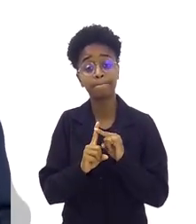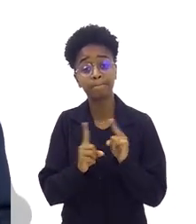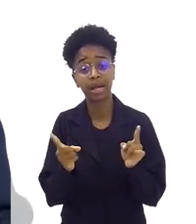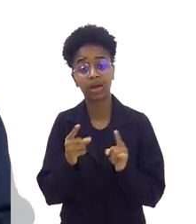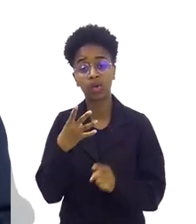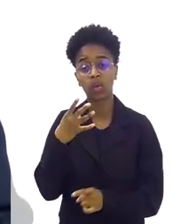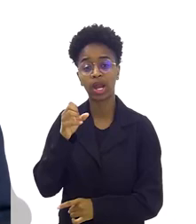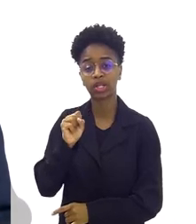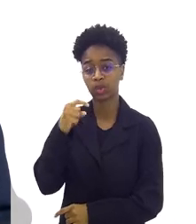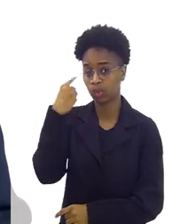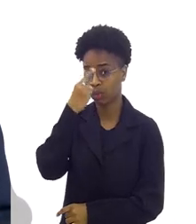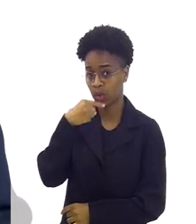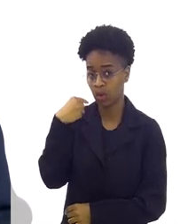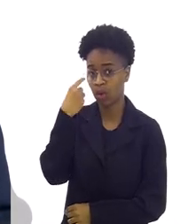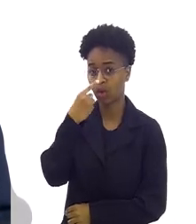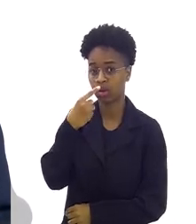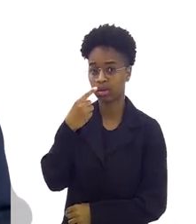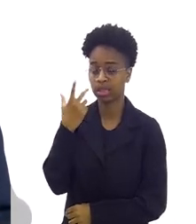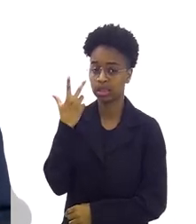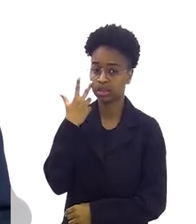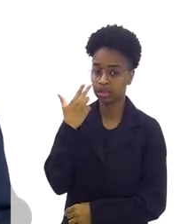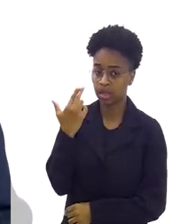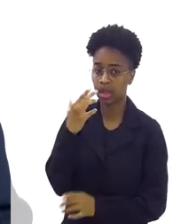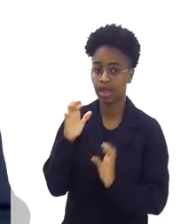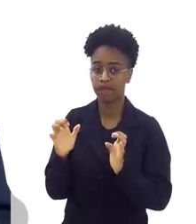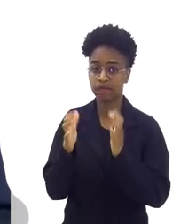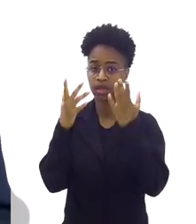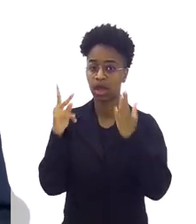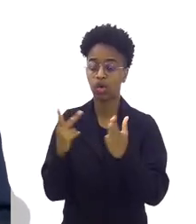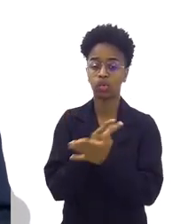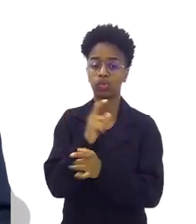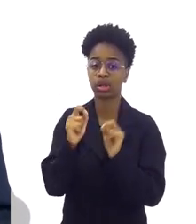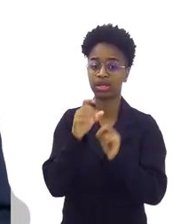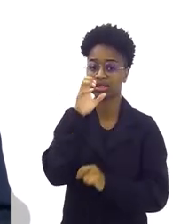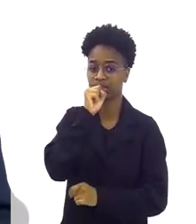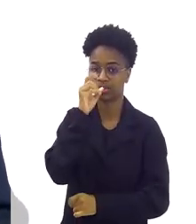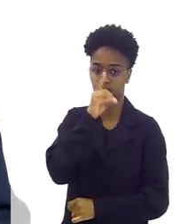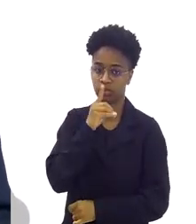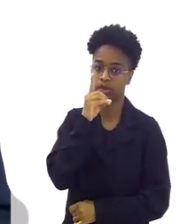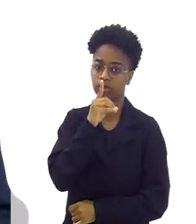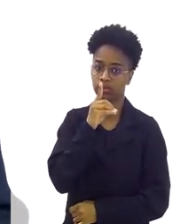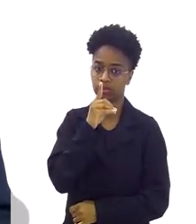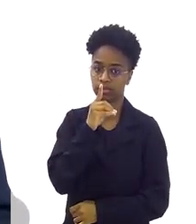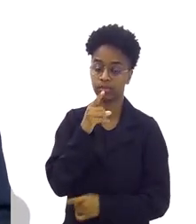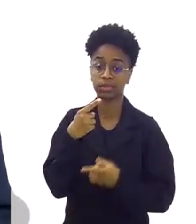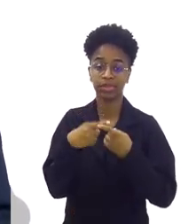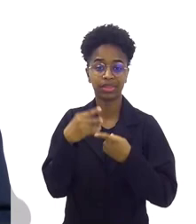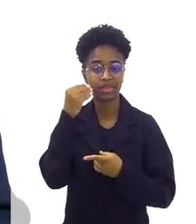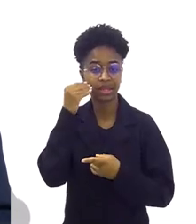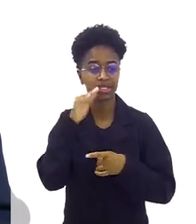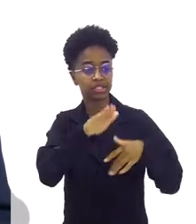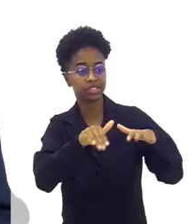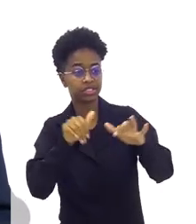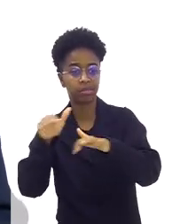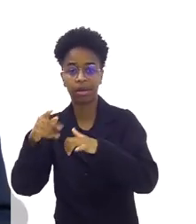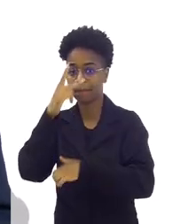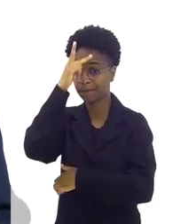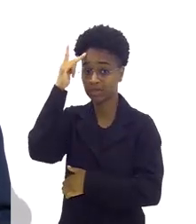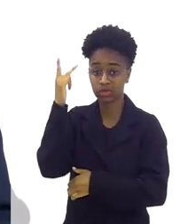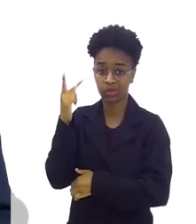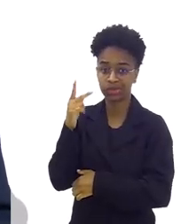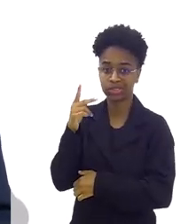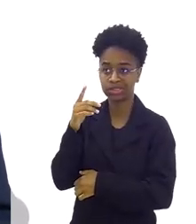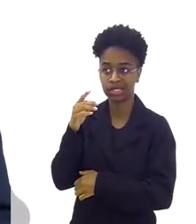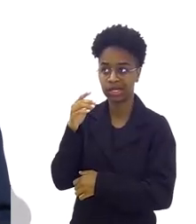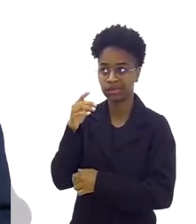maratona. Mas, assim, em 48 horas, normalmente esses eventos eles acontecem no final de semana. Exatamente na tentativa de trazer pessoas